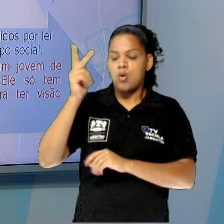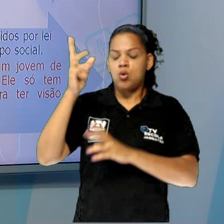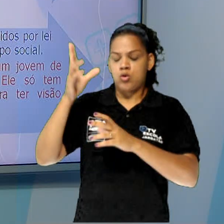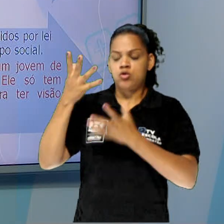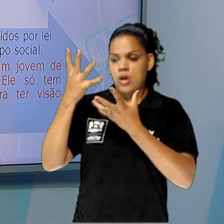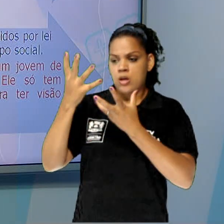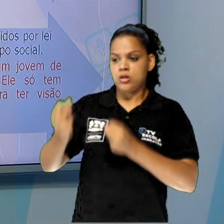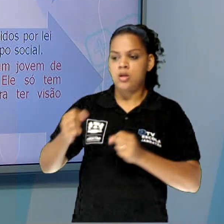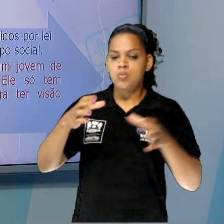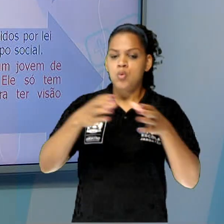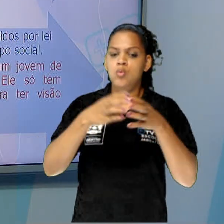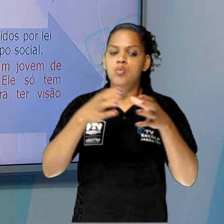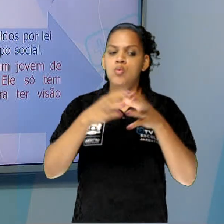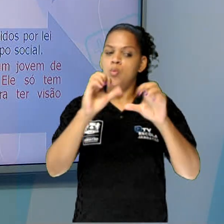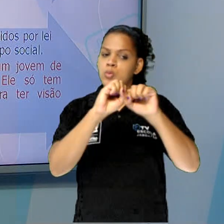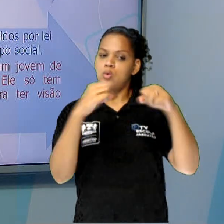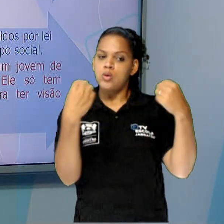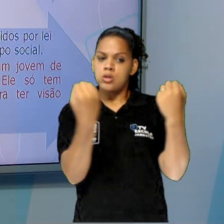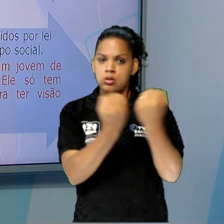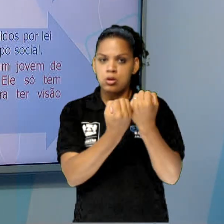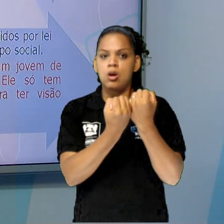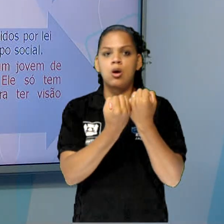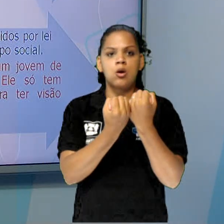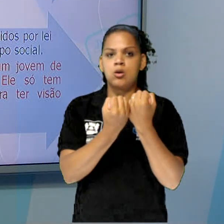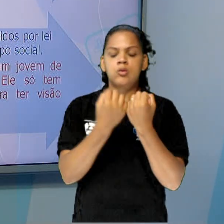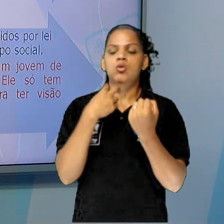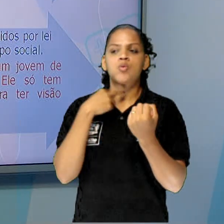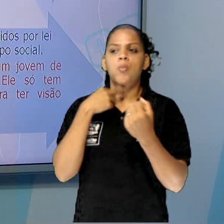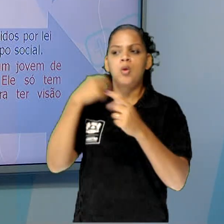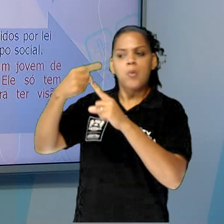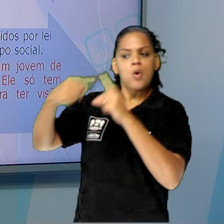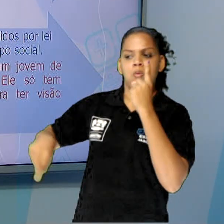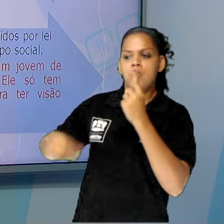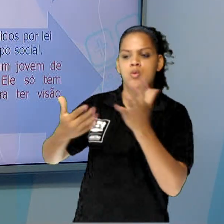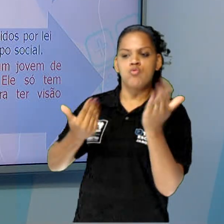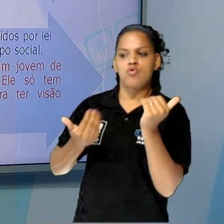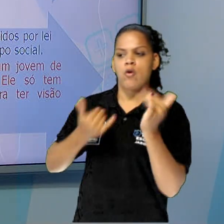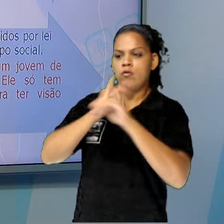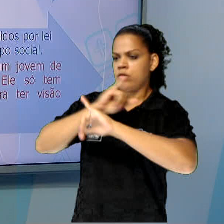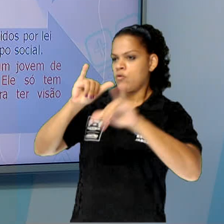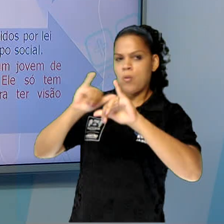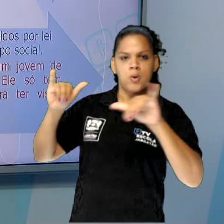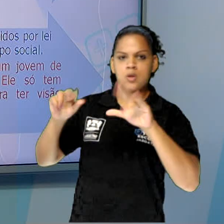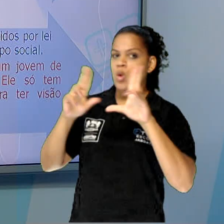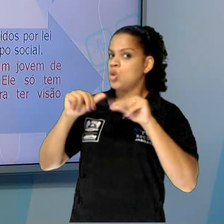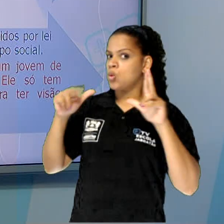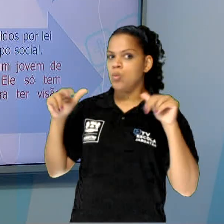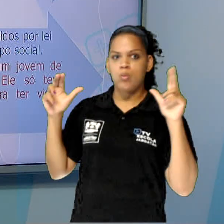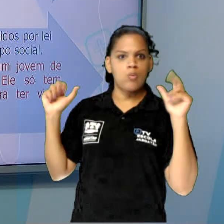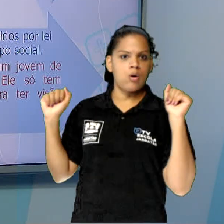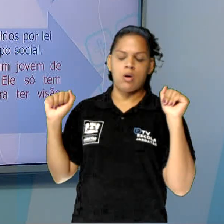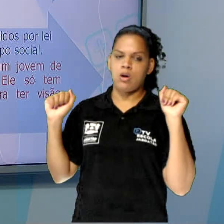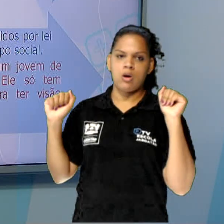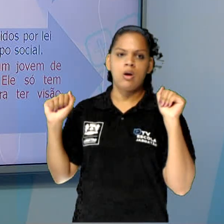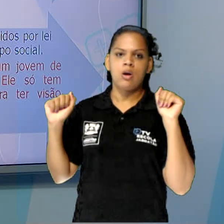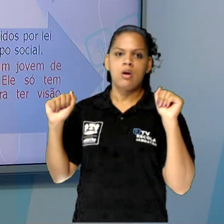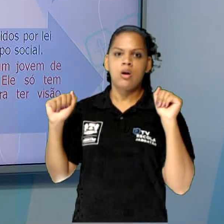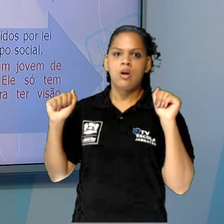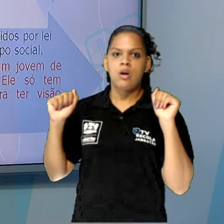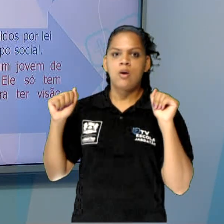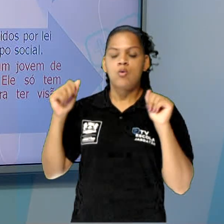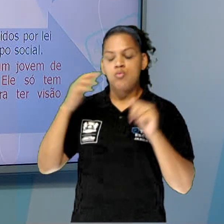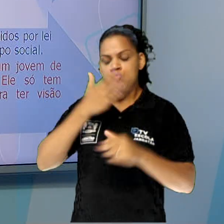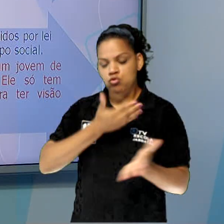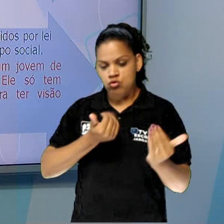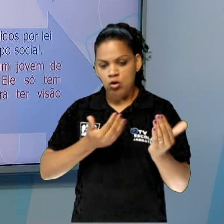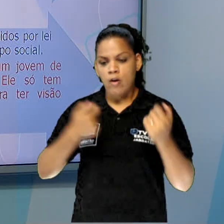social. Aí não se pode privar um jovem de informação, seja de que for. Ele só tem maturidade se for educado para